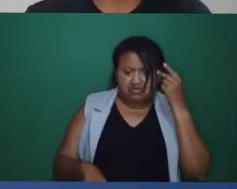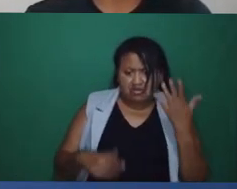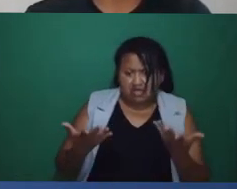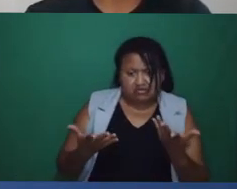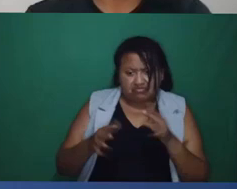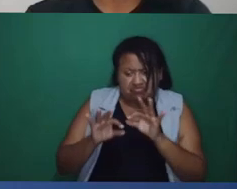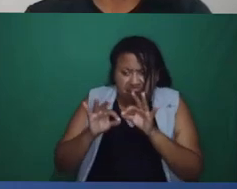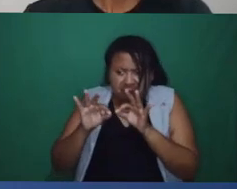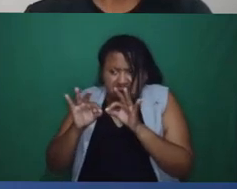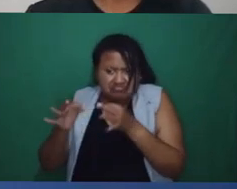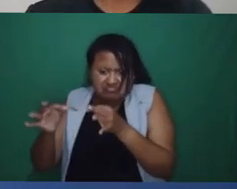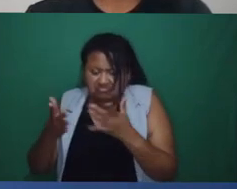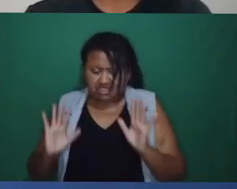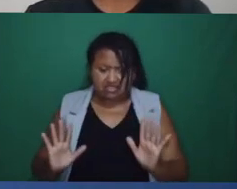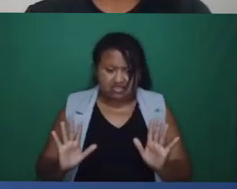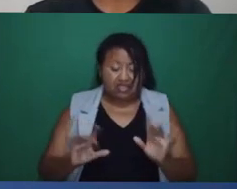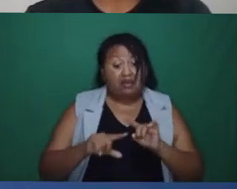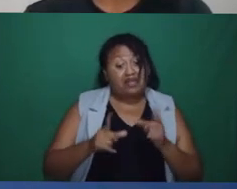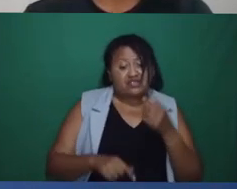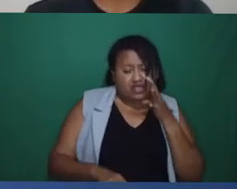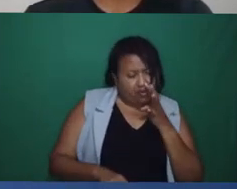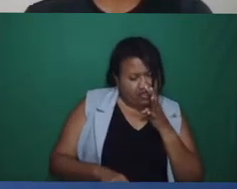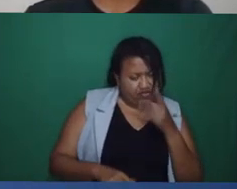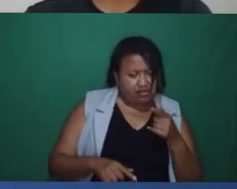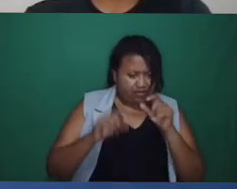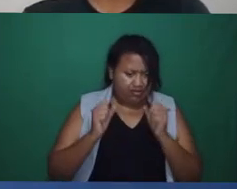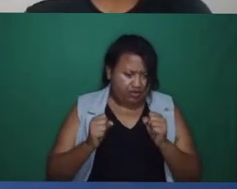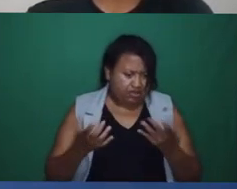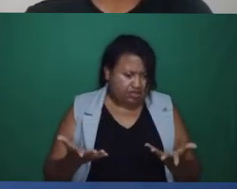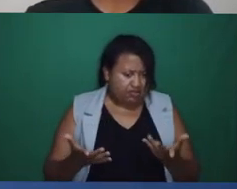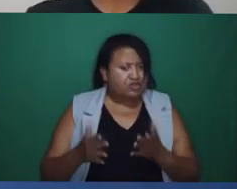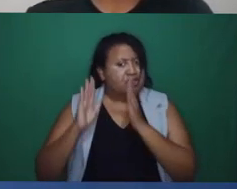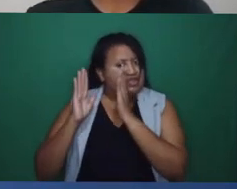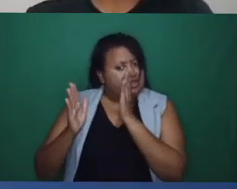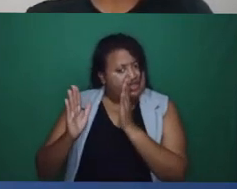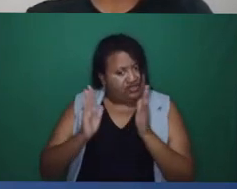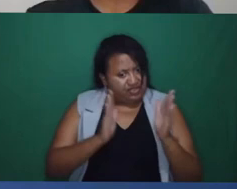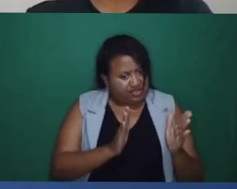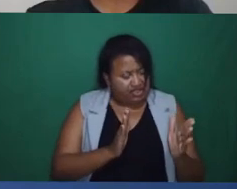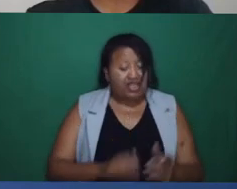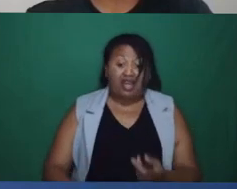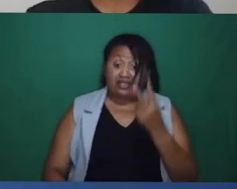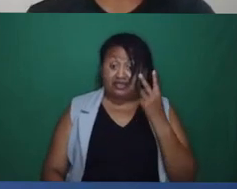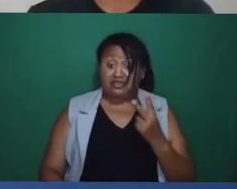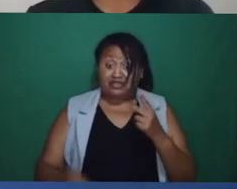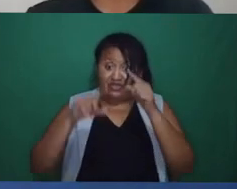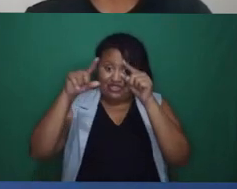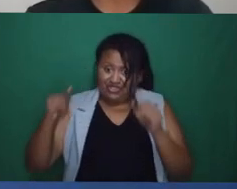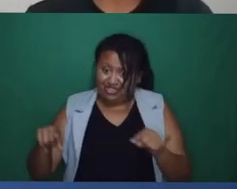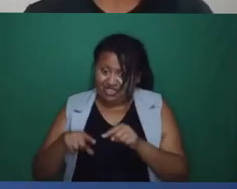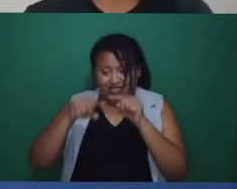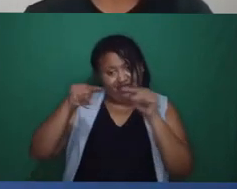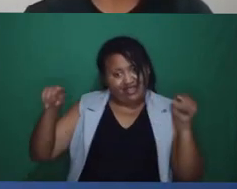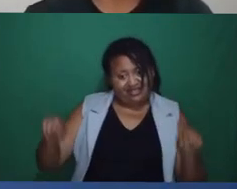específica para ela mas se vocês observarem nós podemos dividi-la em dois triângulos retângulos ó